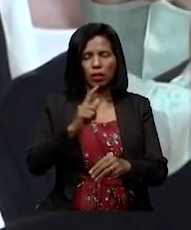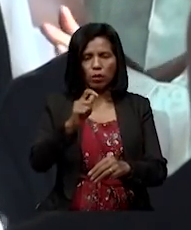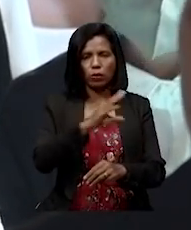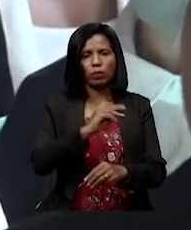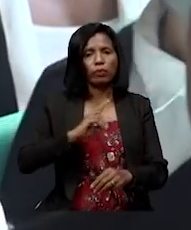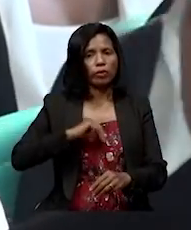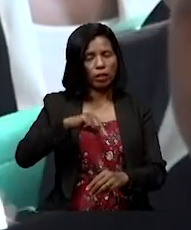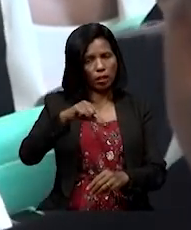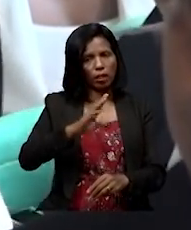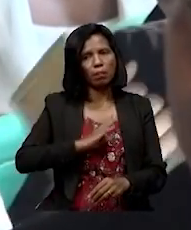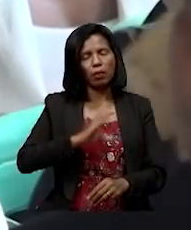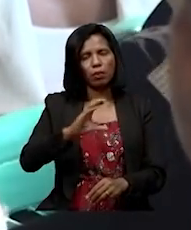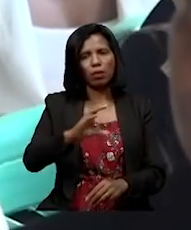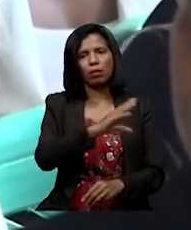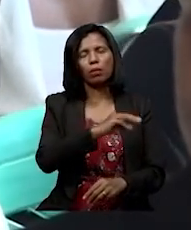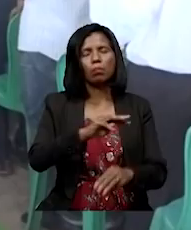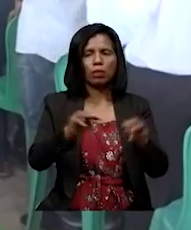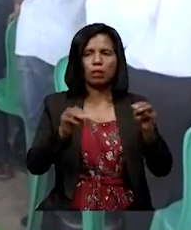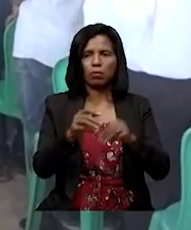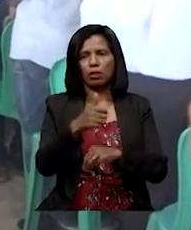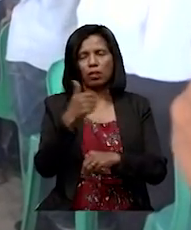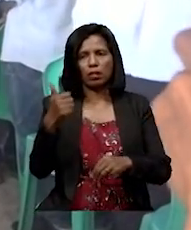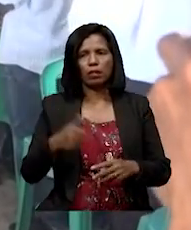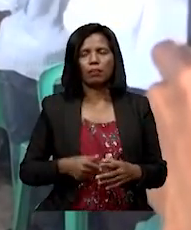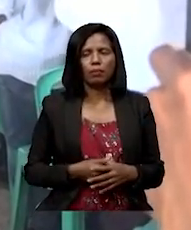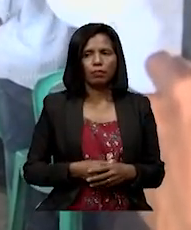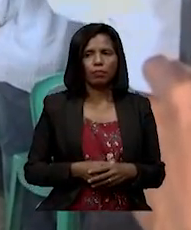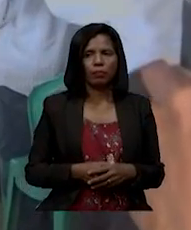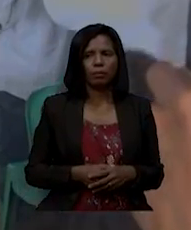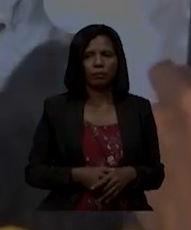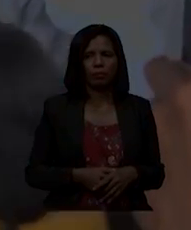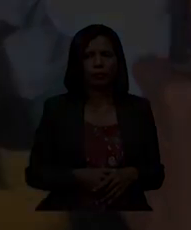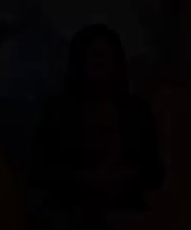Vikeke Baucau no município Siracelo. Agostinho da Costa, Ziemen.